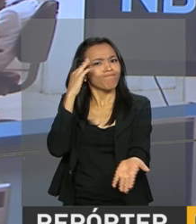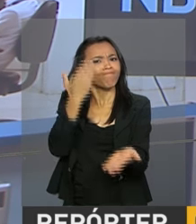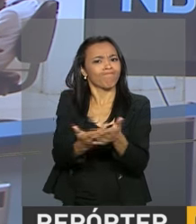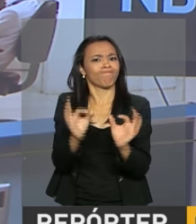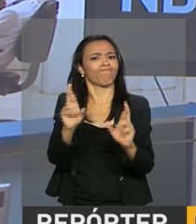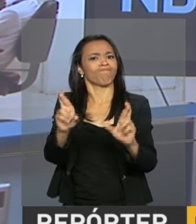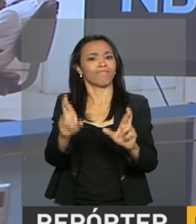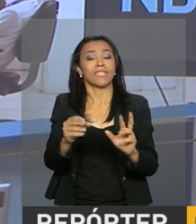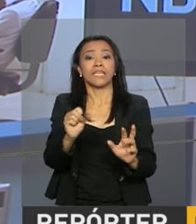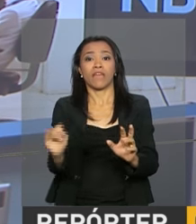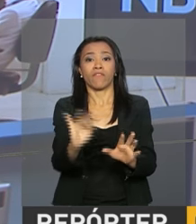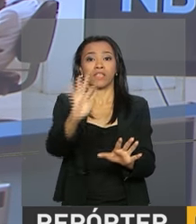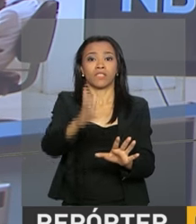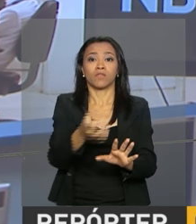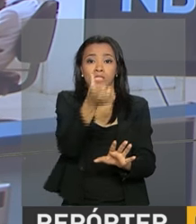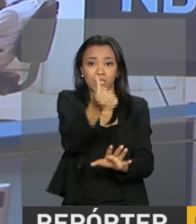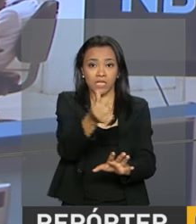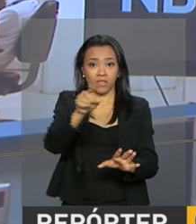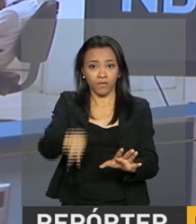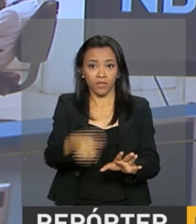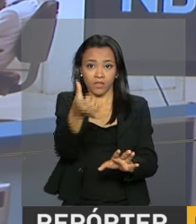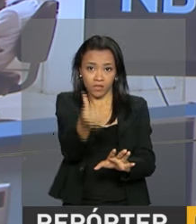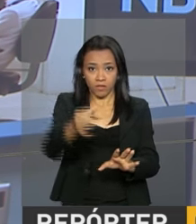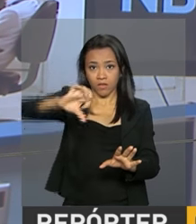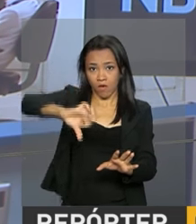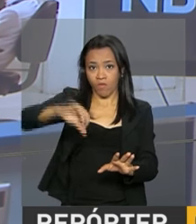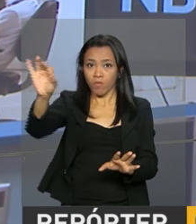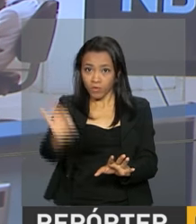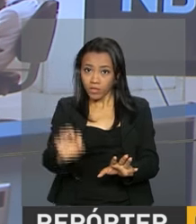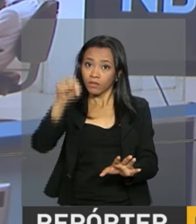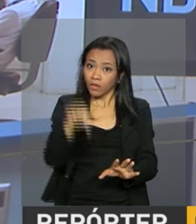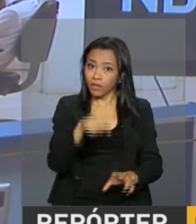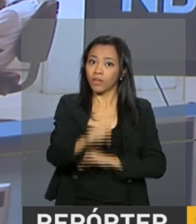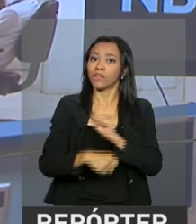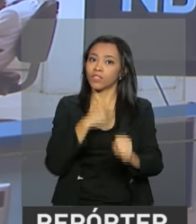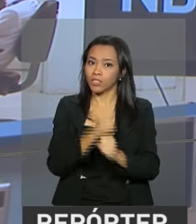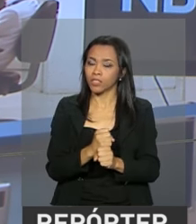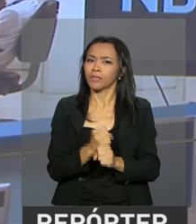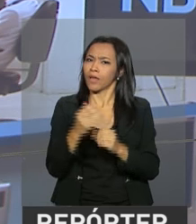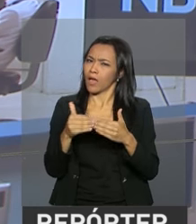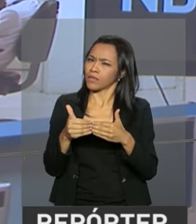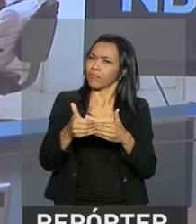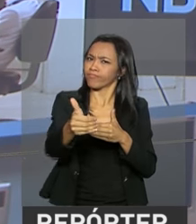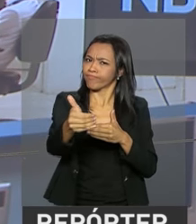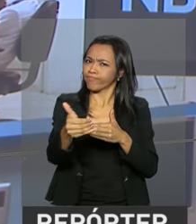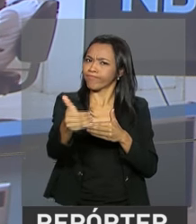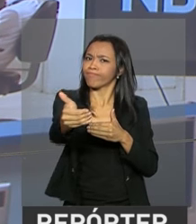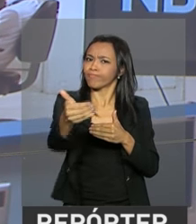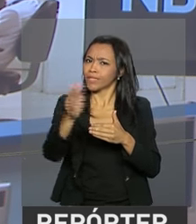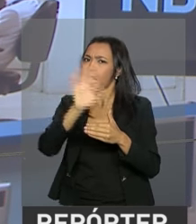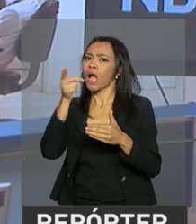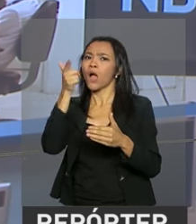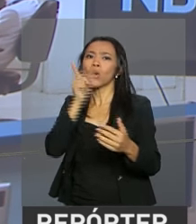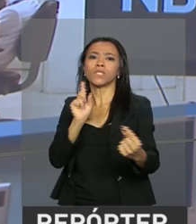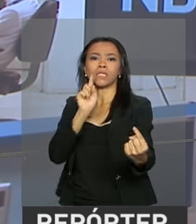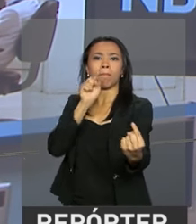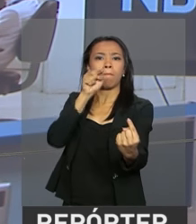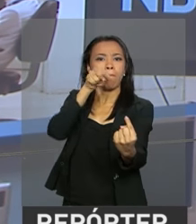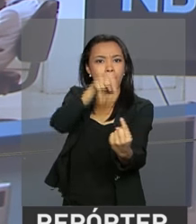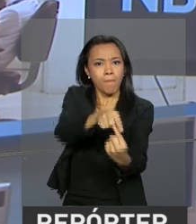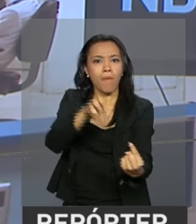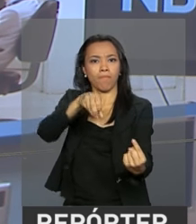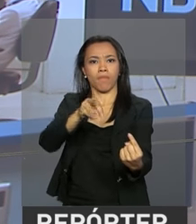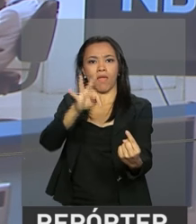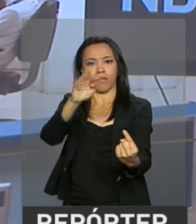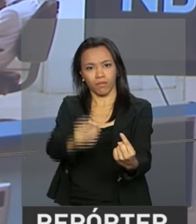fique em 6,69 por cento este ano as previsões estão se aproximando do teto da meta do governo